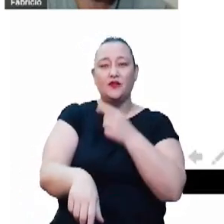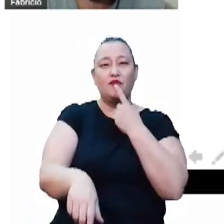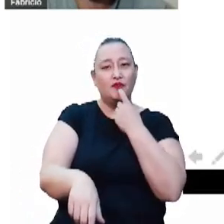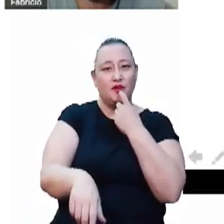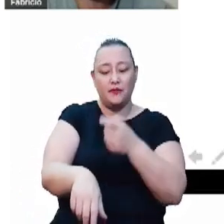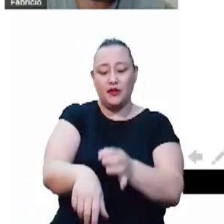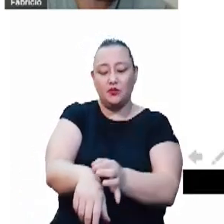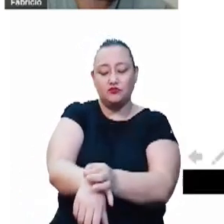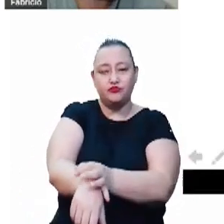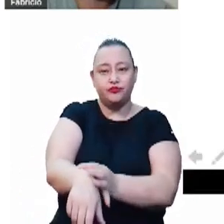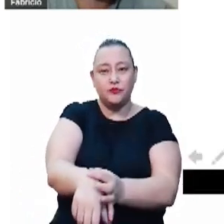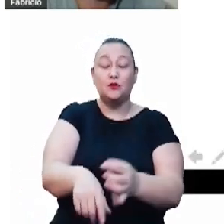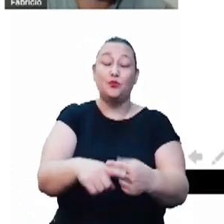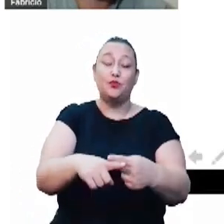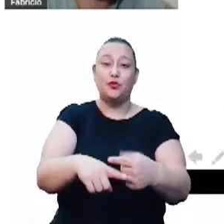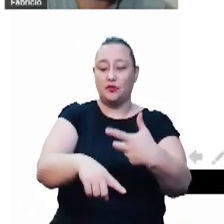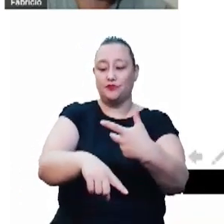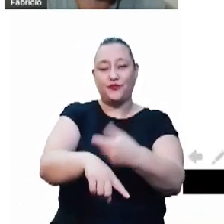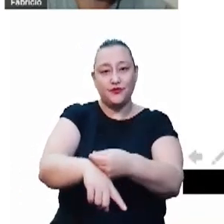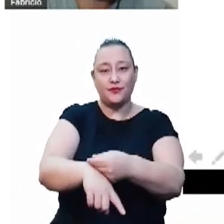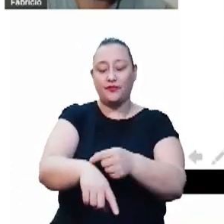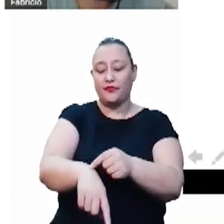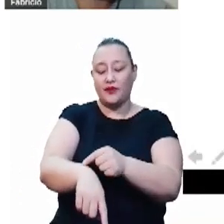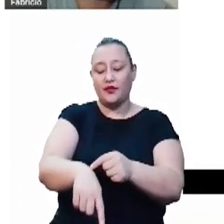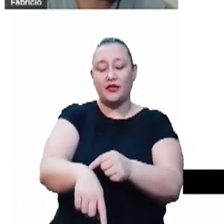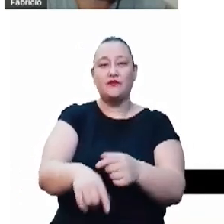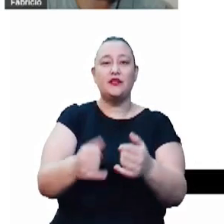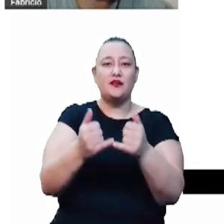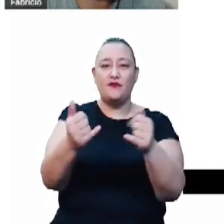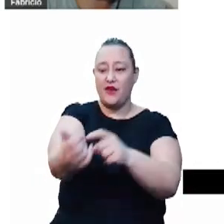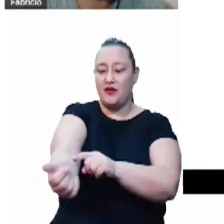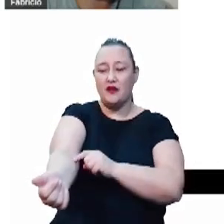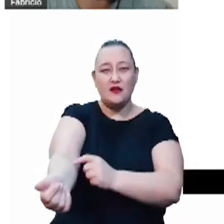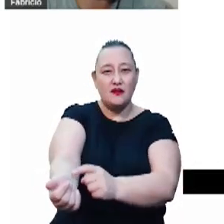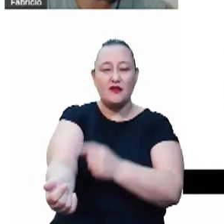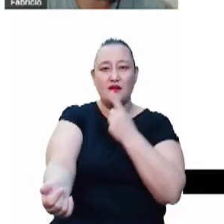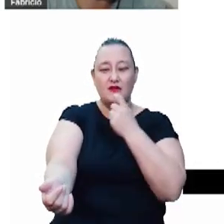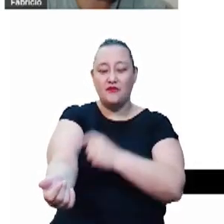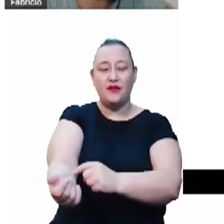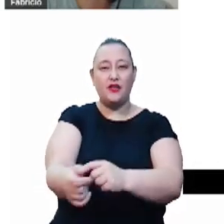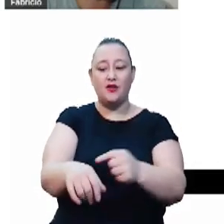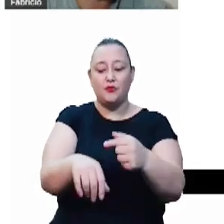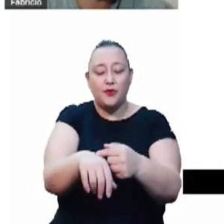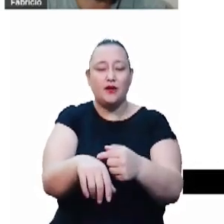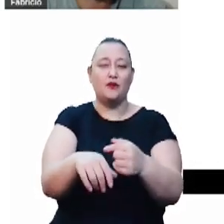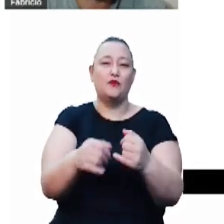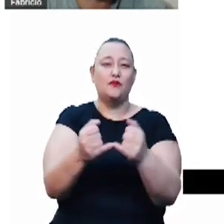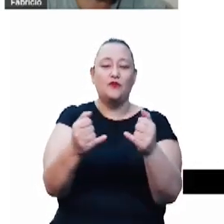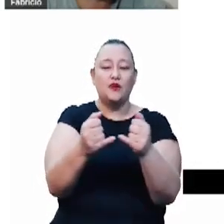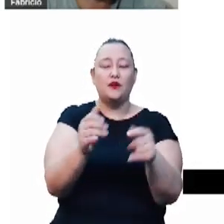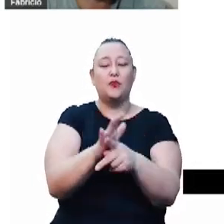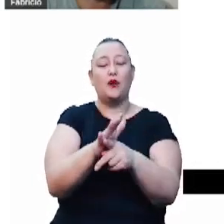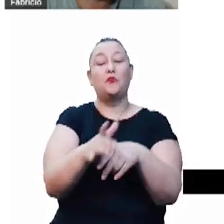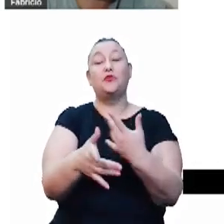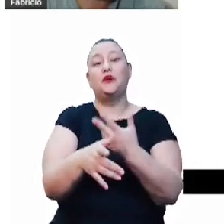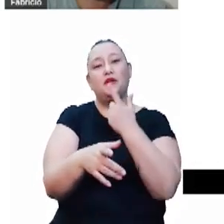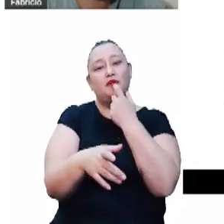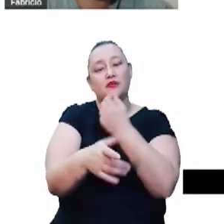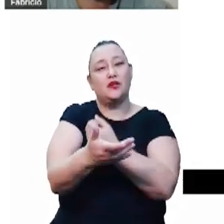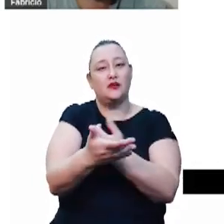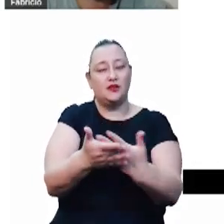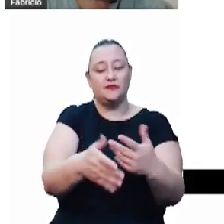que? O sangramento, né? Forma um extravaso, às vezes a agulha pega um vaso sanguíneo, né?